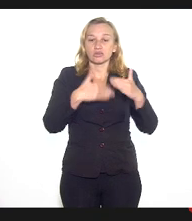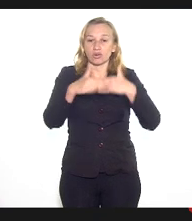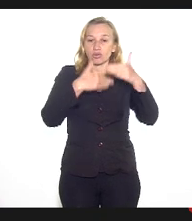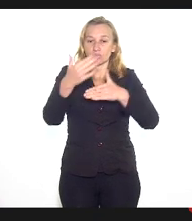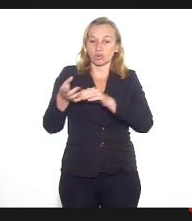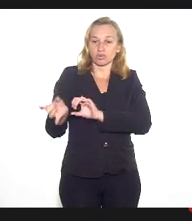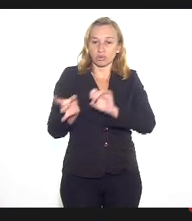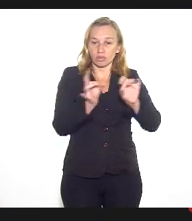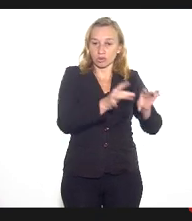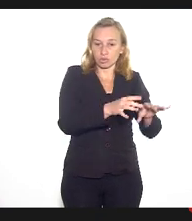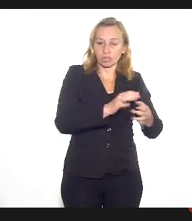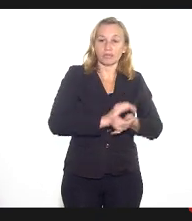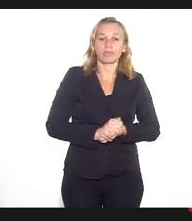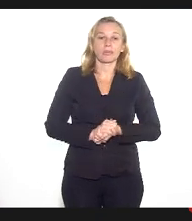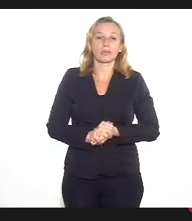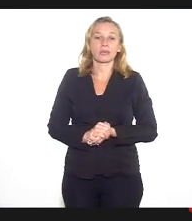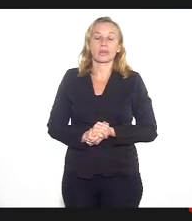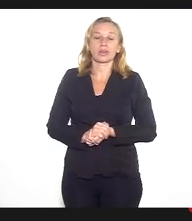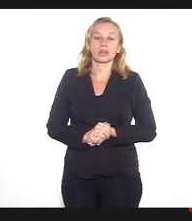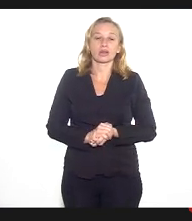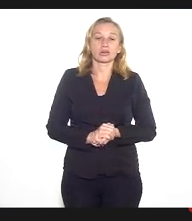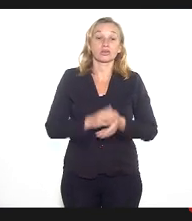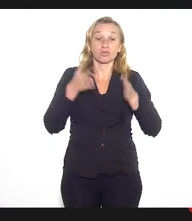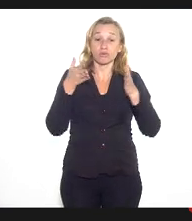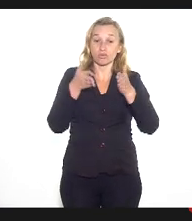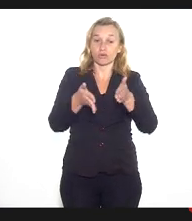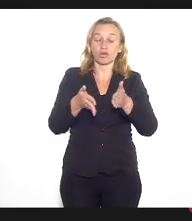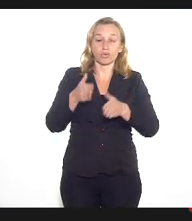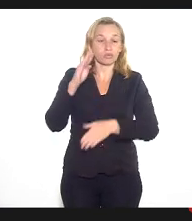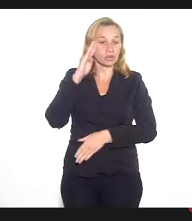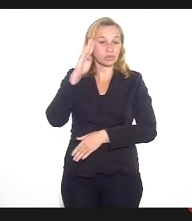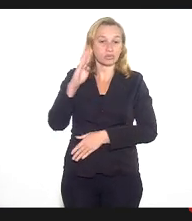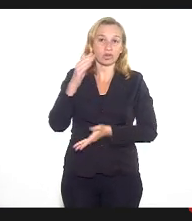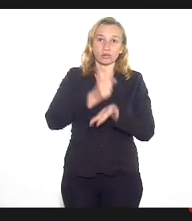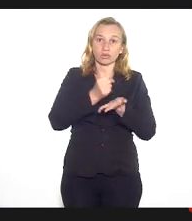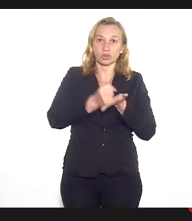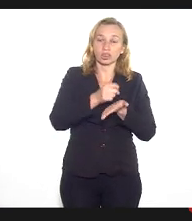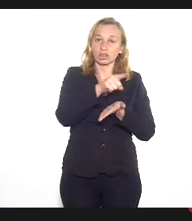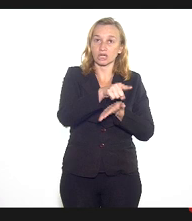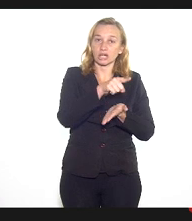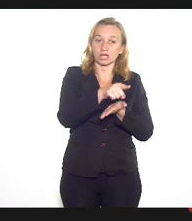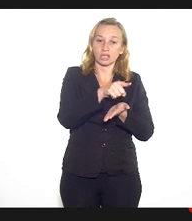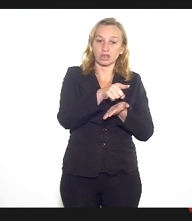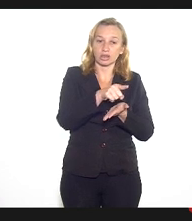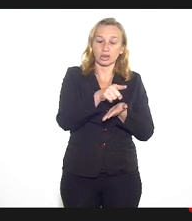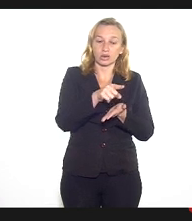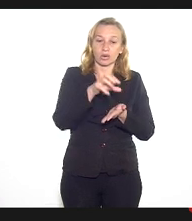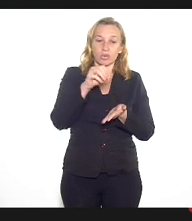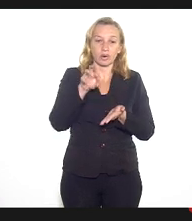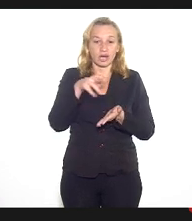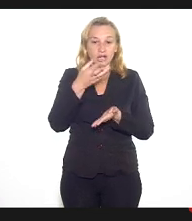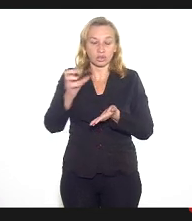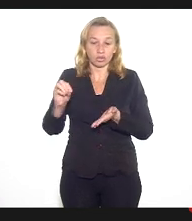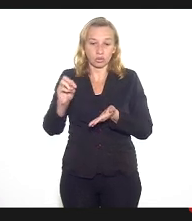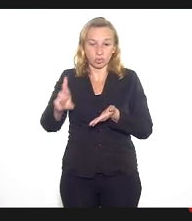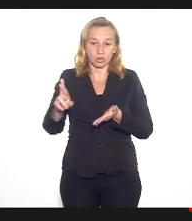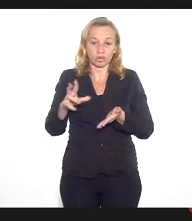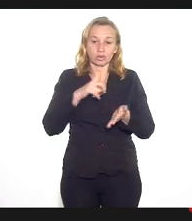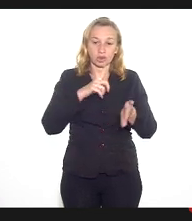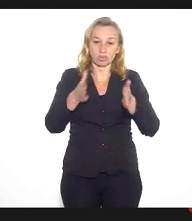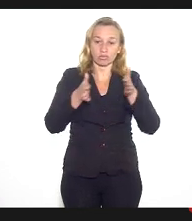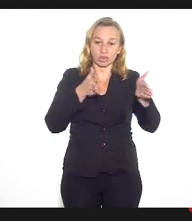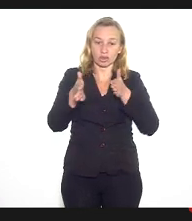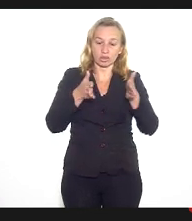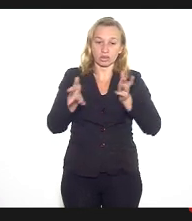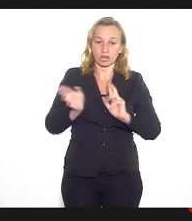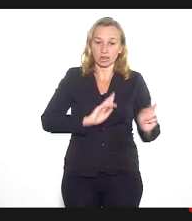abandono. E um dos elementos centrais desse contrato é que determina que o operador tem atribuição exclusiva de se